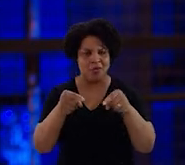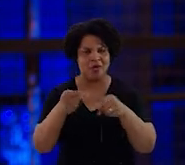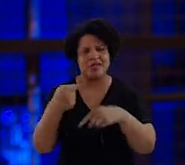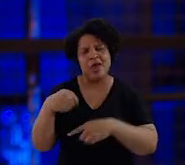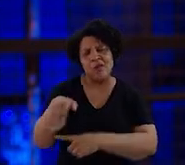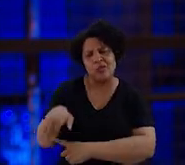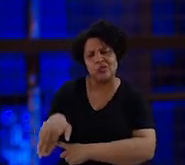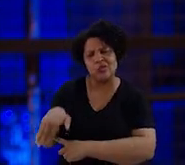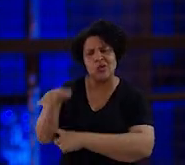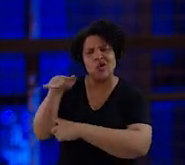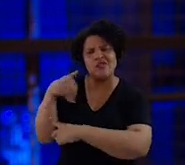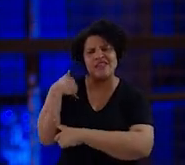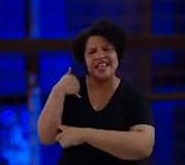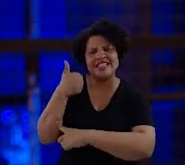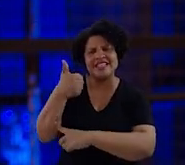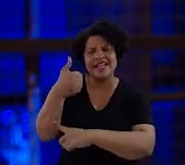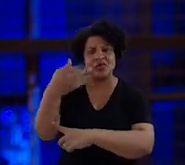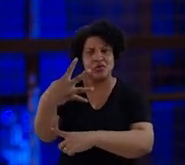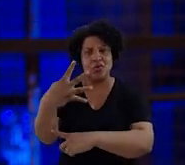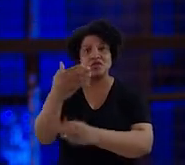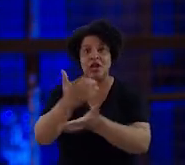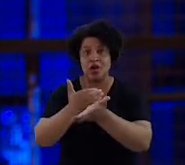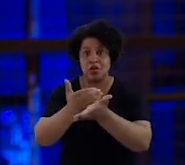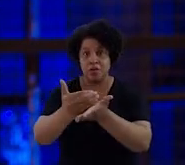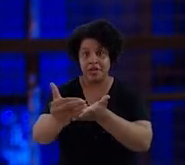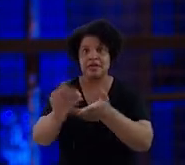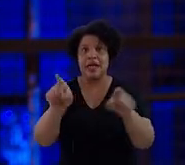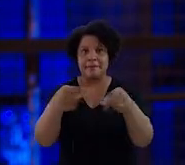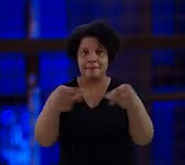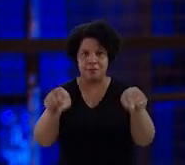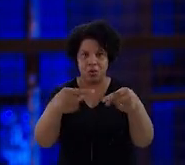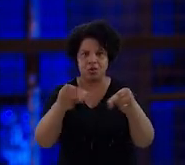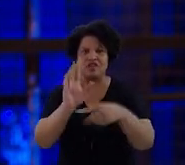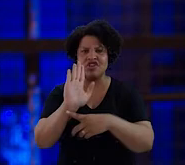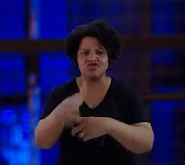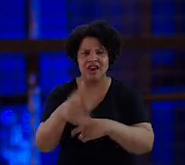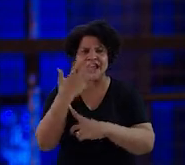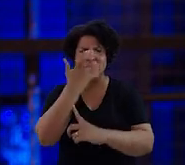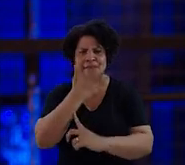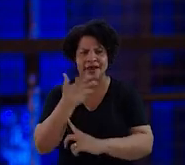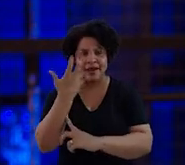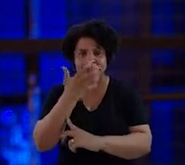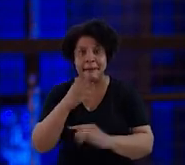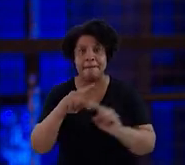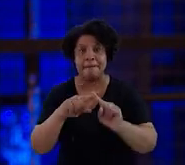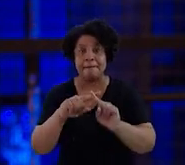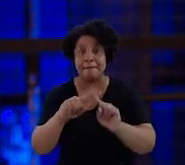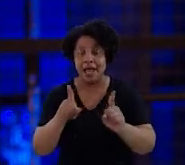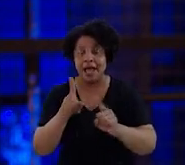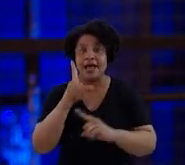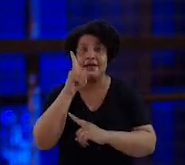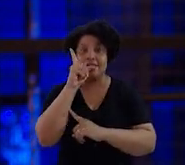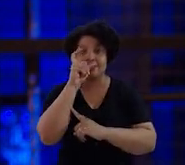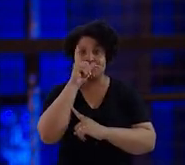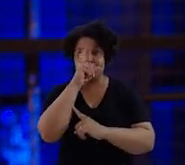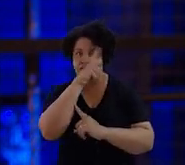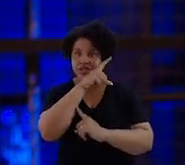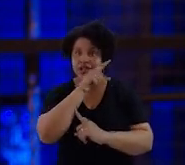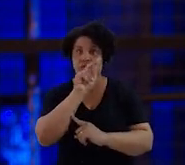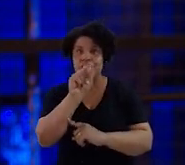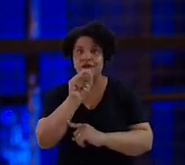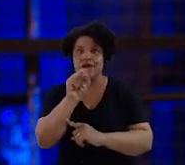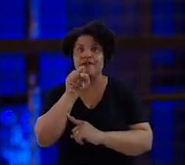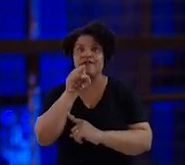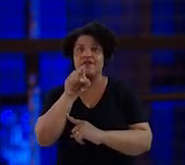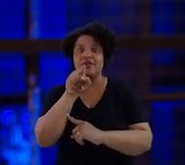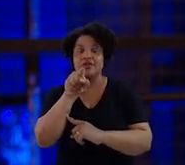Então, basicamente, com os 14 anos, já estava começando com a música, porém, assim, é muito difícil você